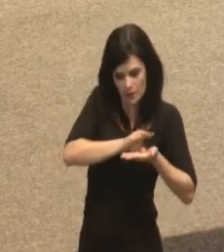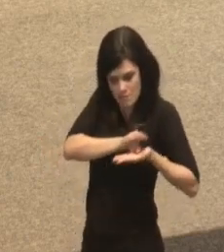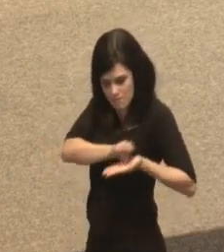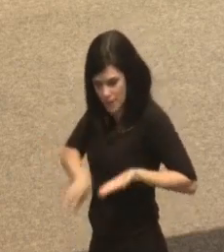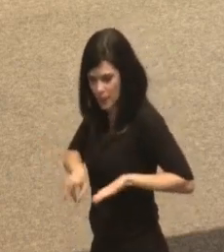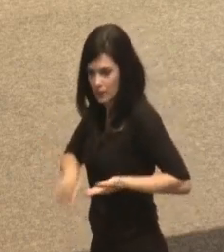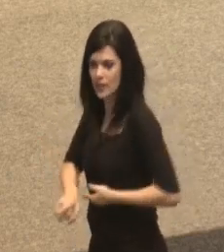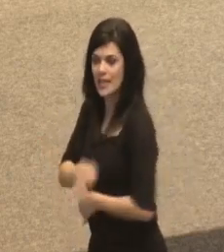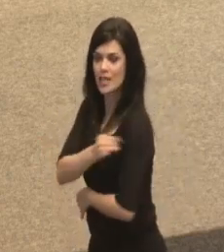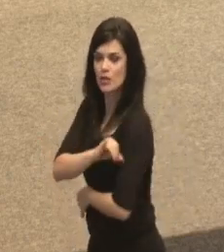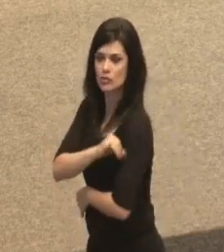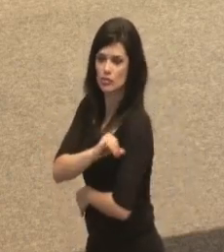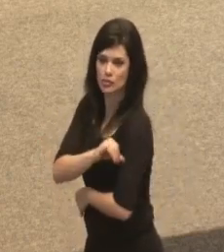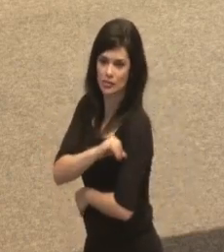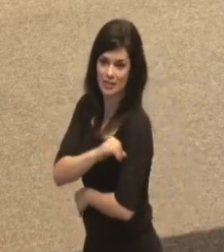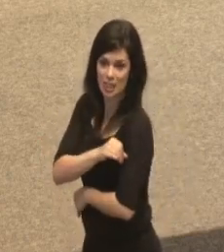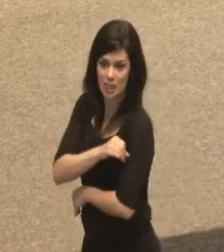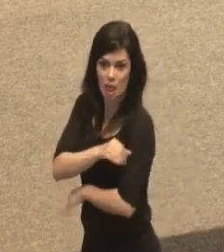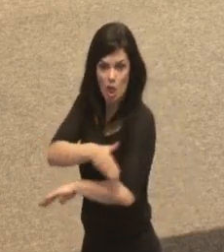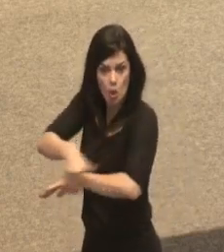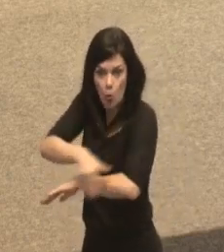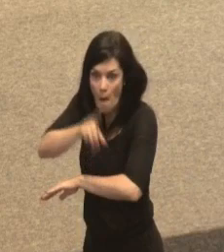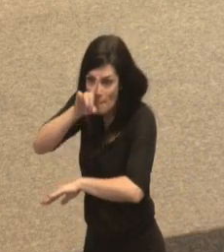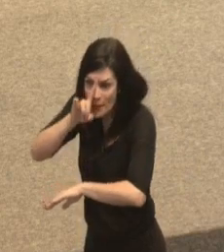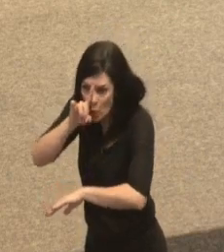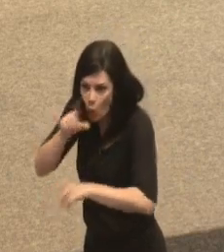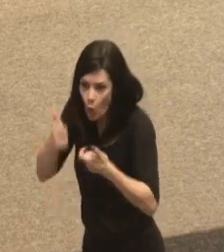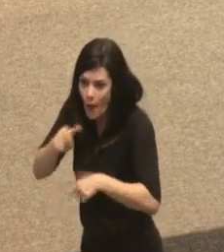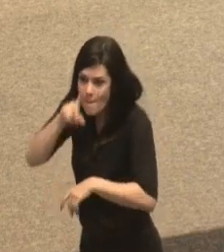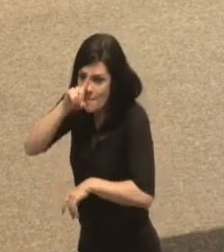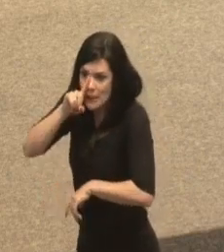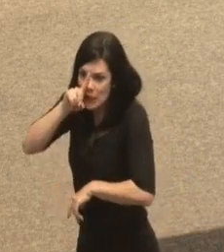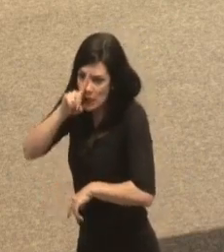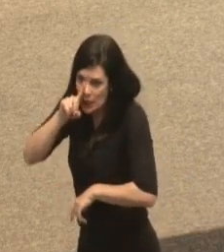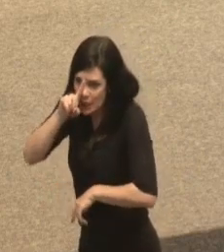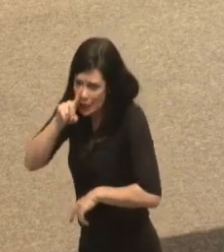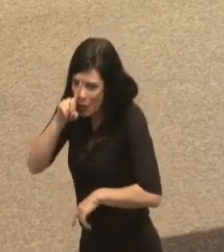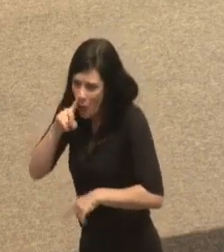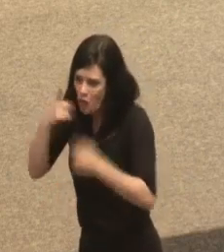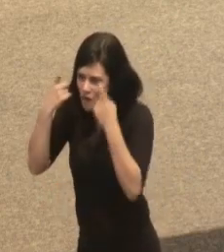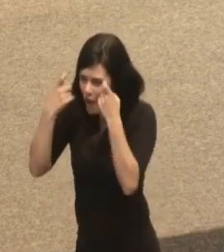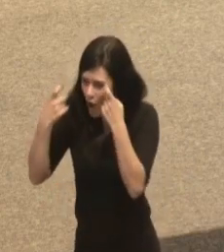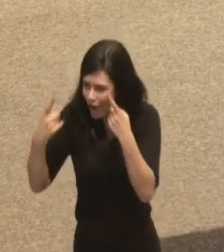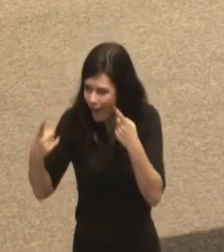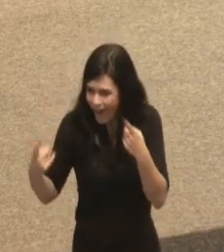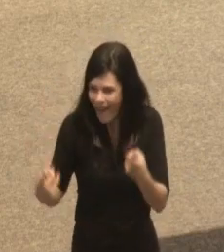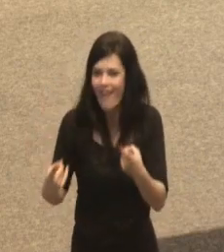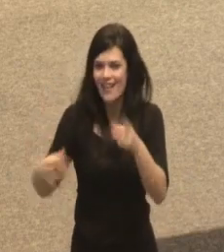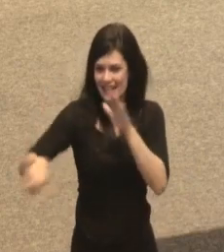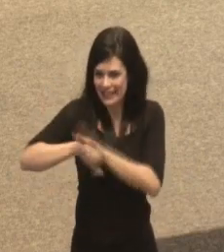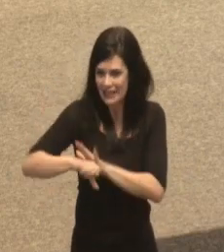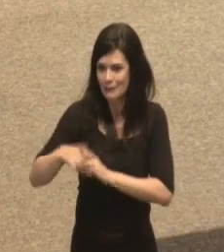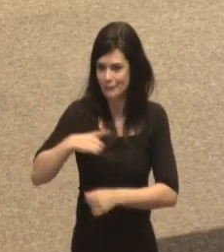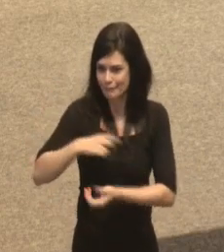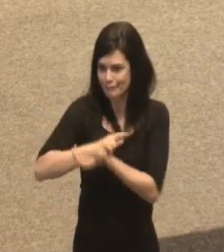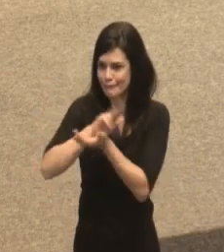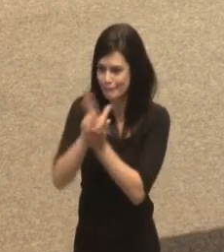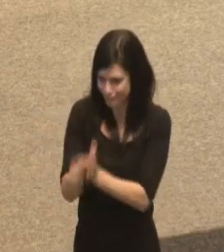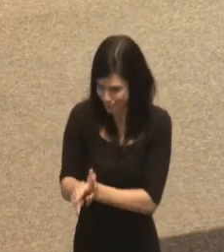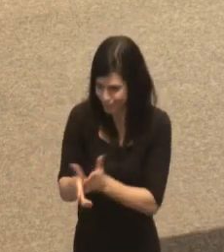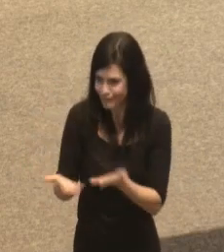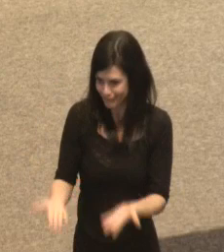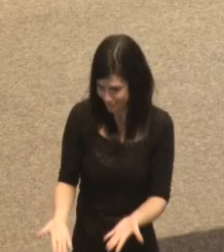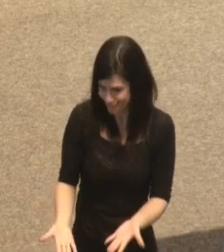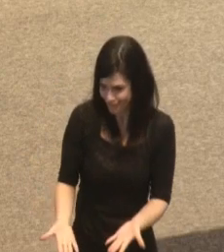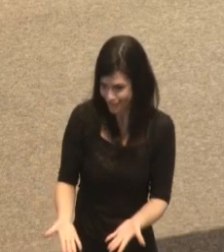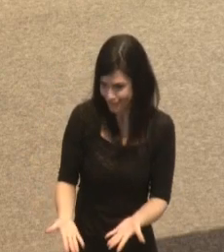Alemão, porque tem missionários trabalhando lá, seus missionários estão trabalhando lá. A sua oferta vai chegar no interior de Santa Catarina, vai chegar no interior do Rio